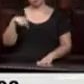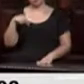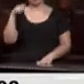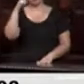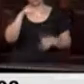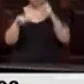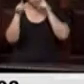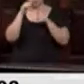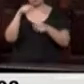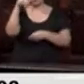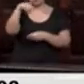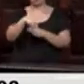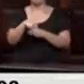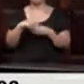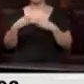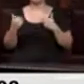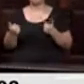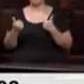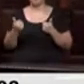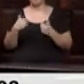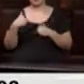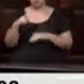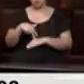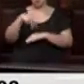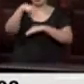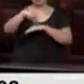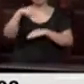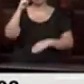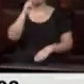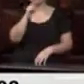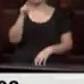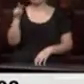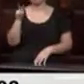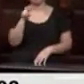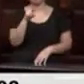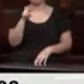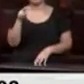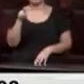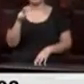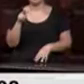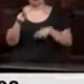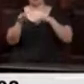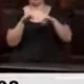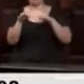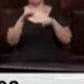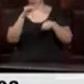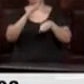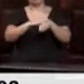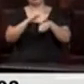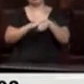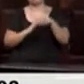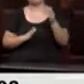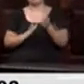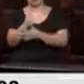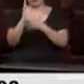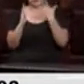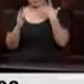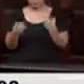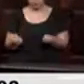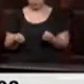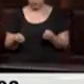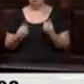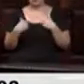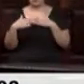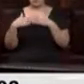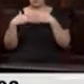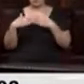eu vou contar, levantarem os dedos, a matéria estará aprovada. Vou pedir ao